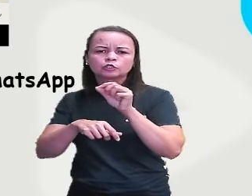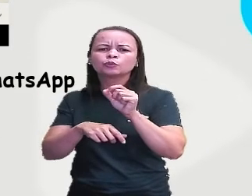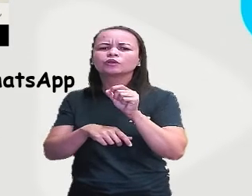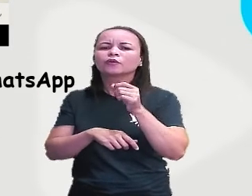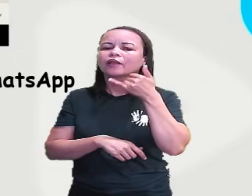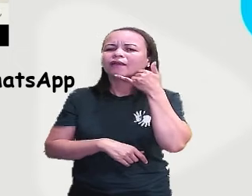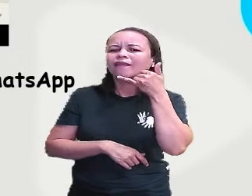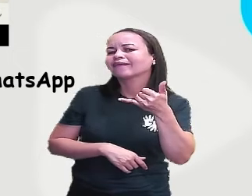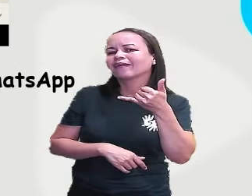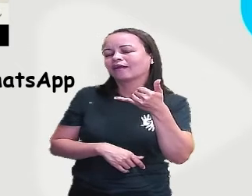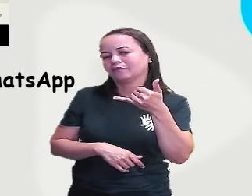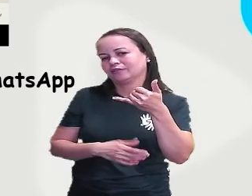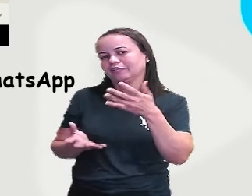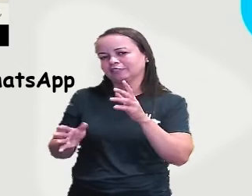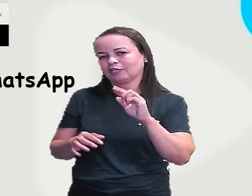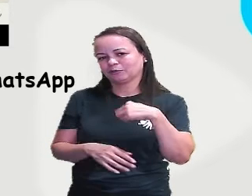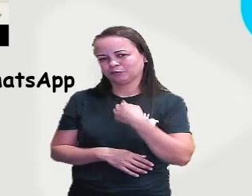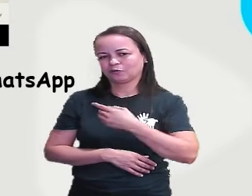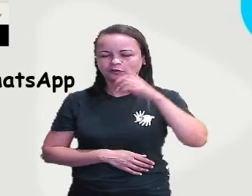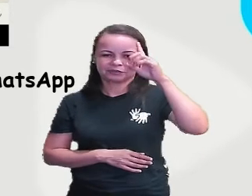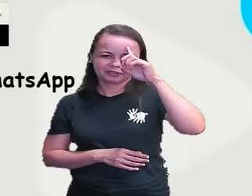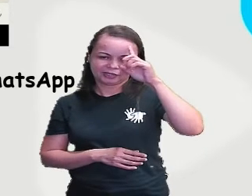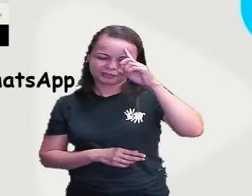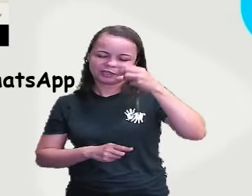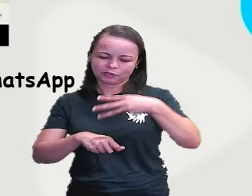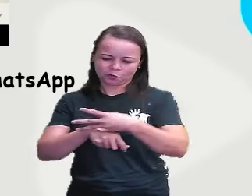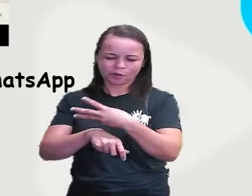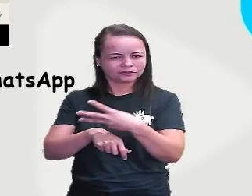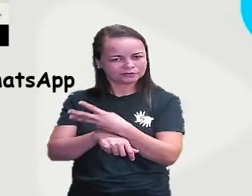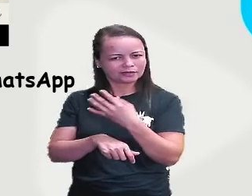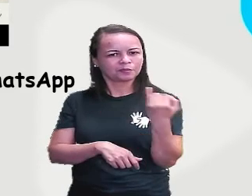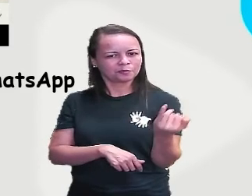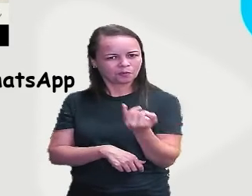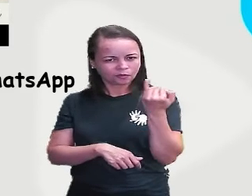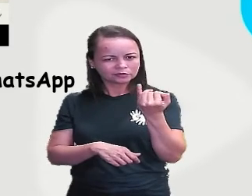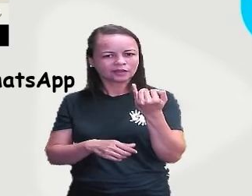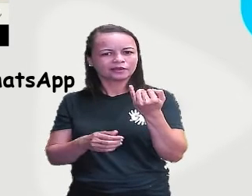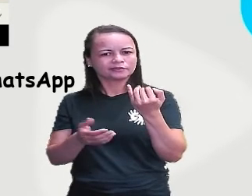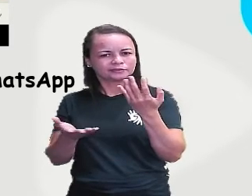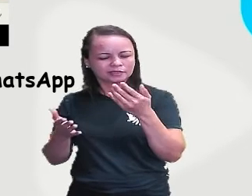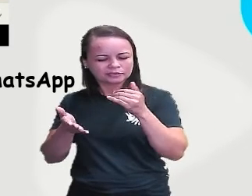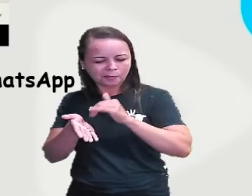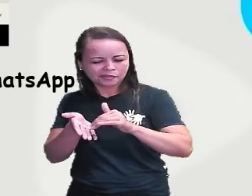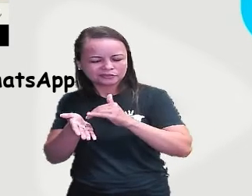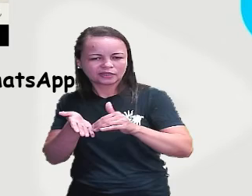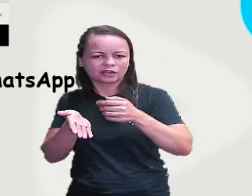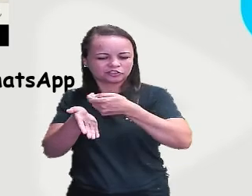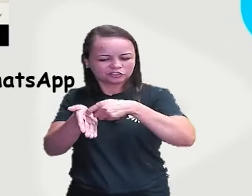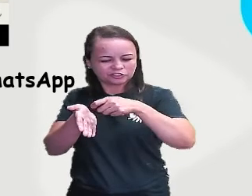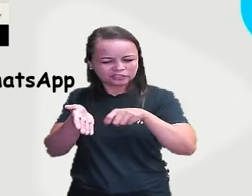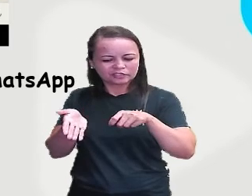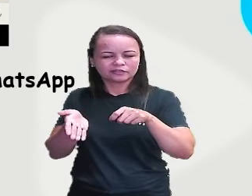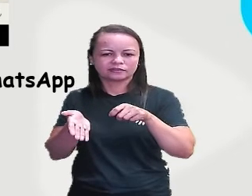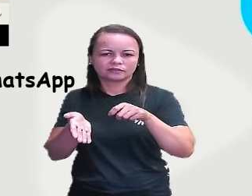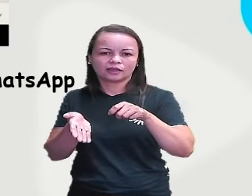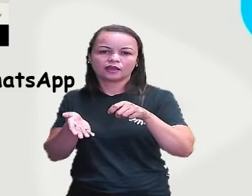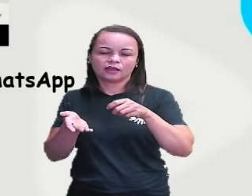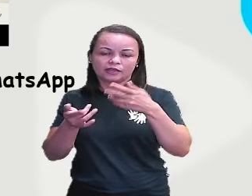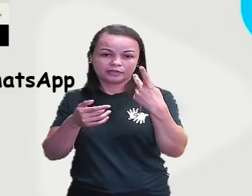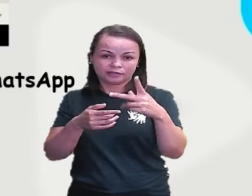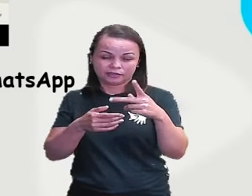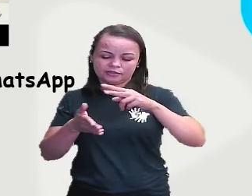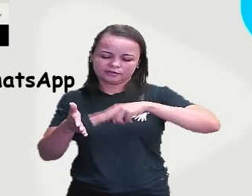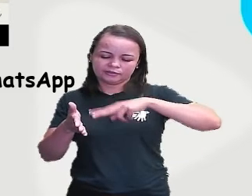Então, faz parte do nosso dia a dia, né? Então, o WhatsApp aí, essas mensagens, né, escritas, enviadas e lidas aí